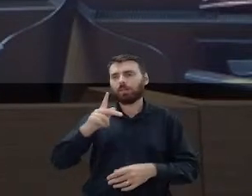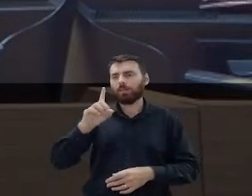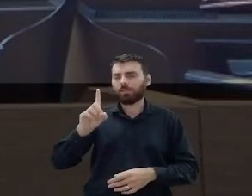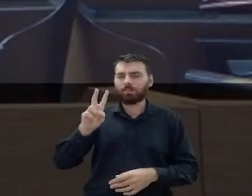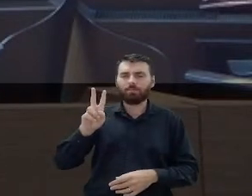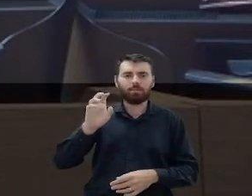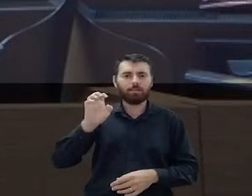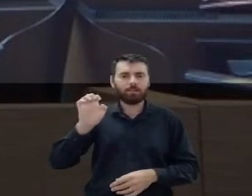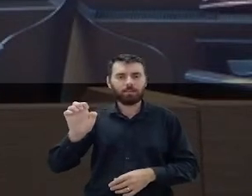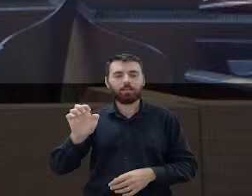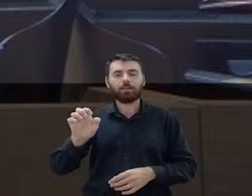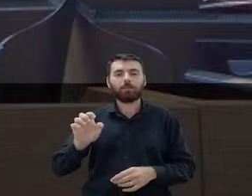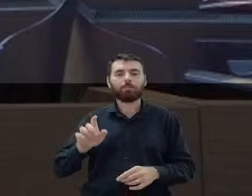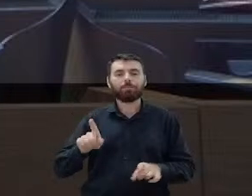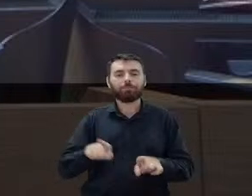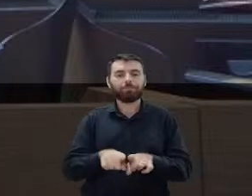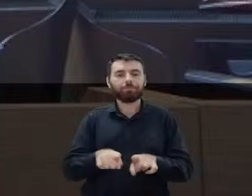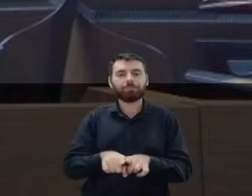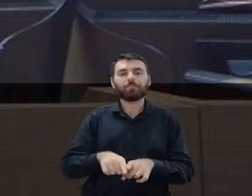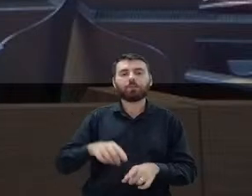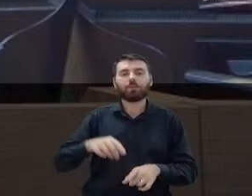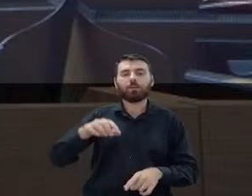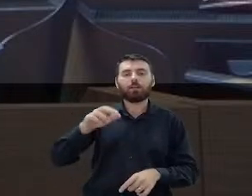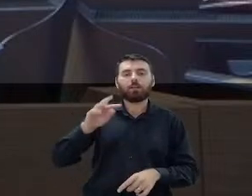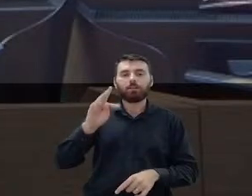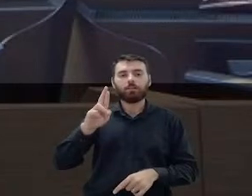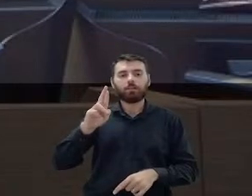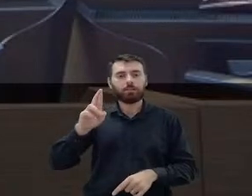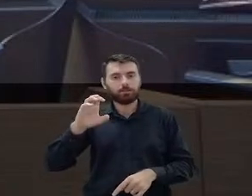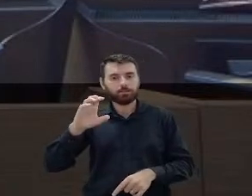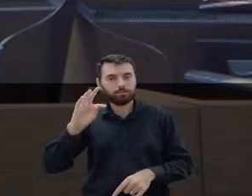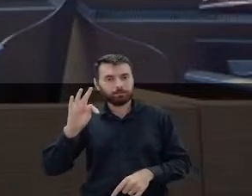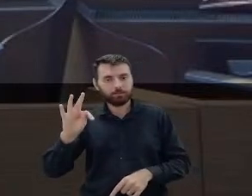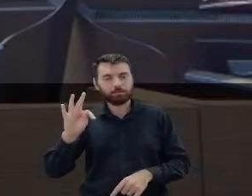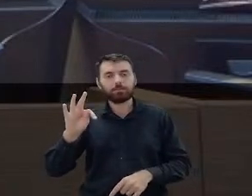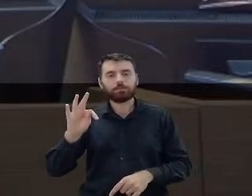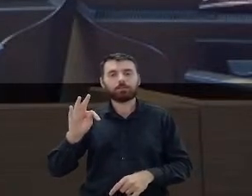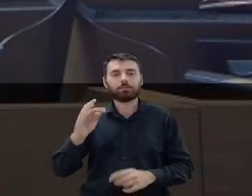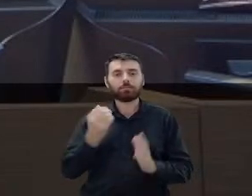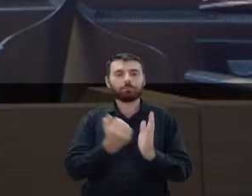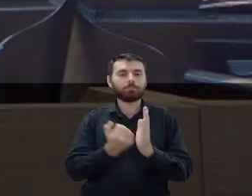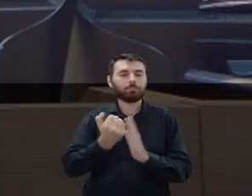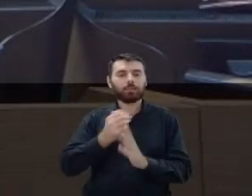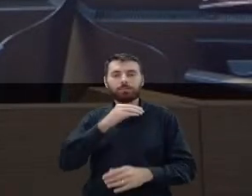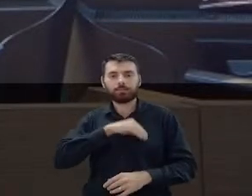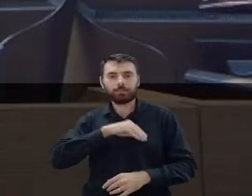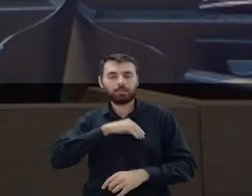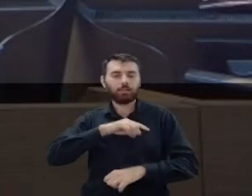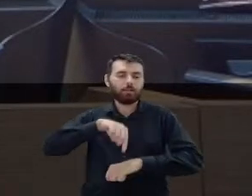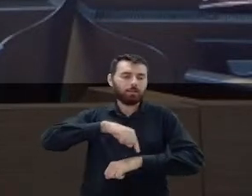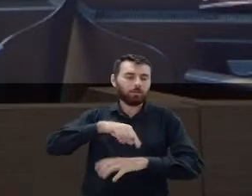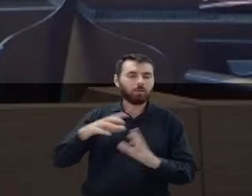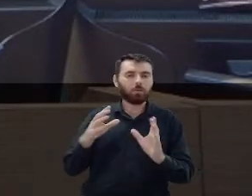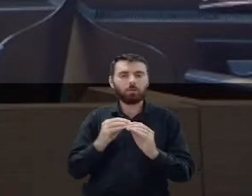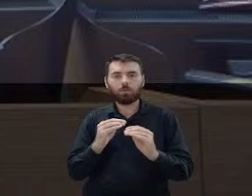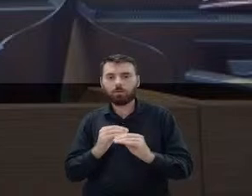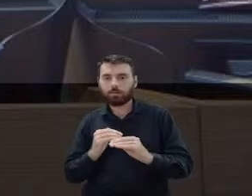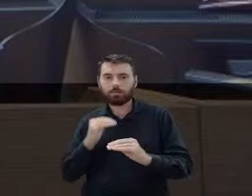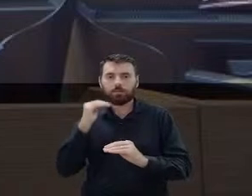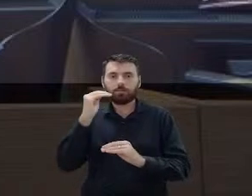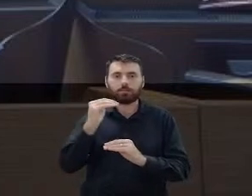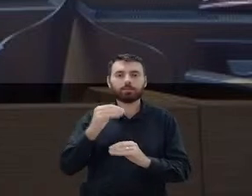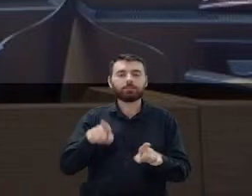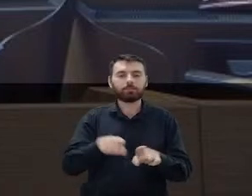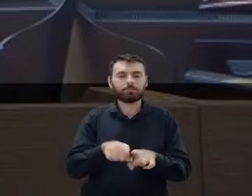campo 95.18 do TRCT, saldo de salário, horas extras e adicional por tempo